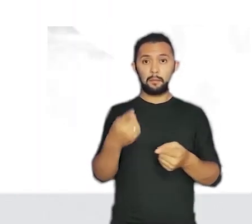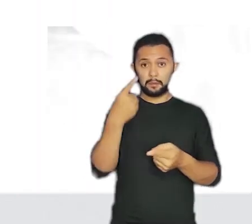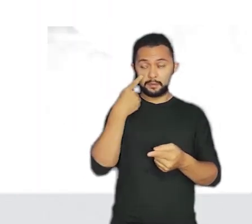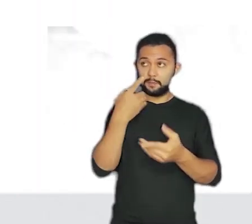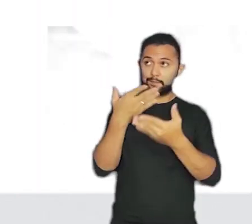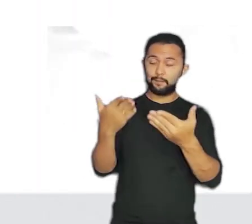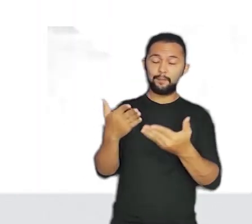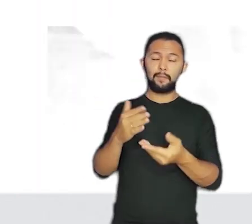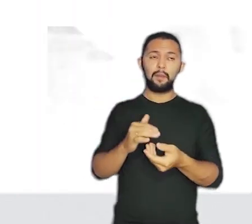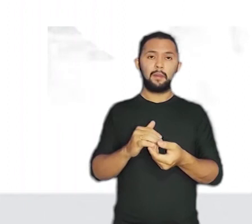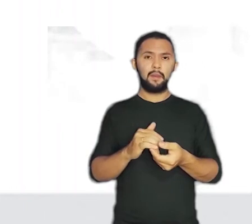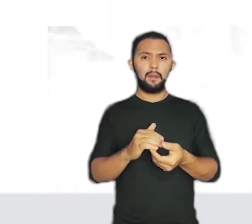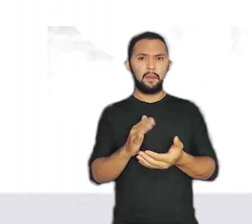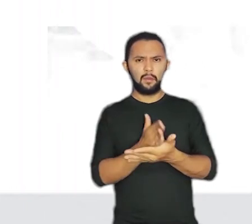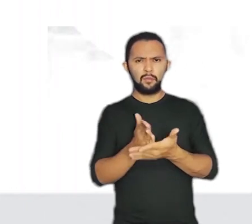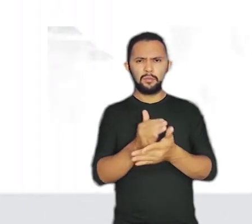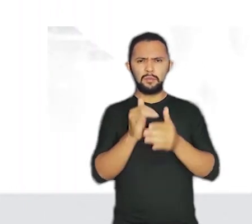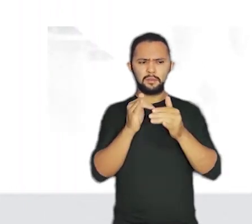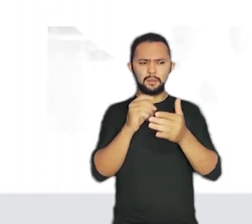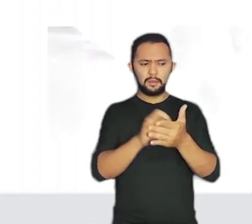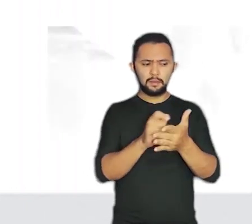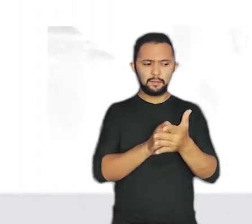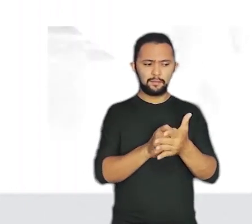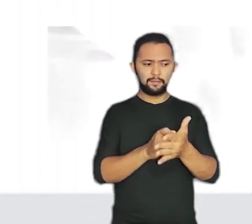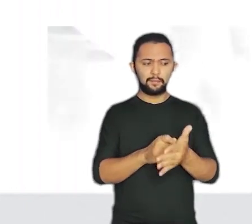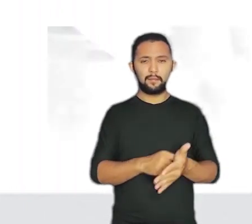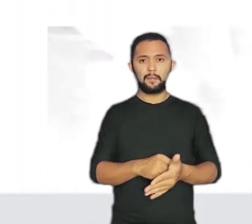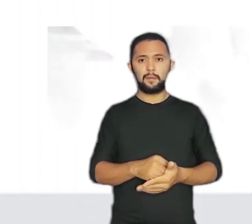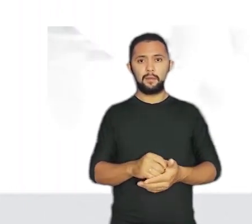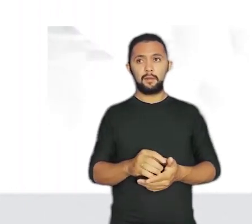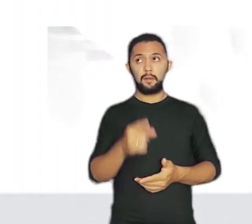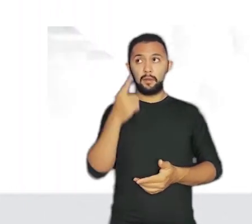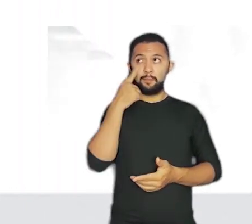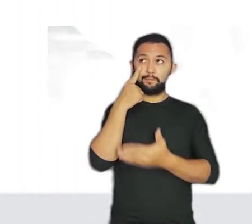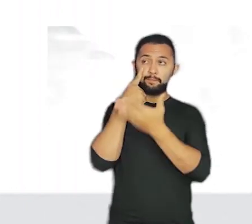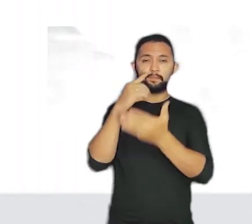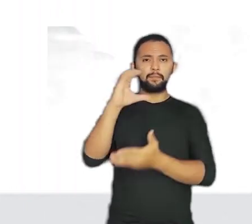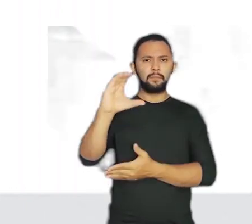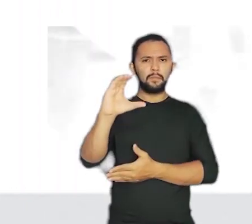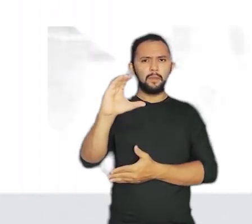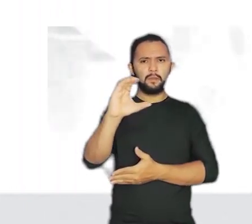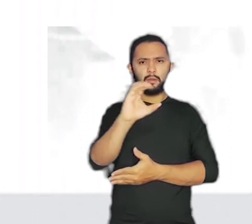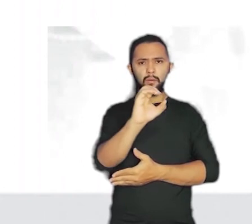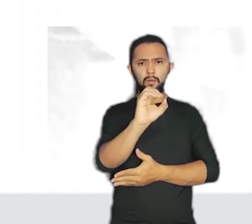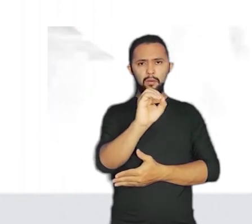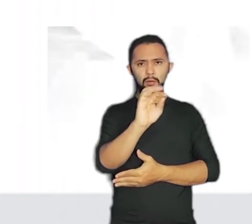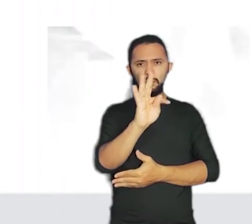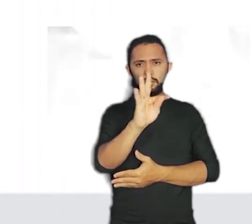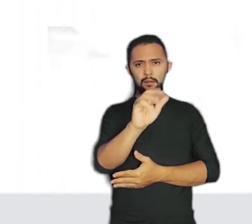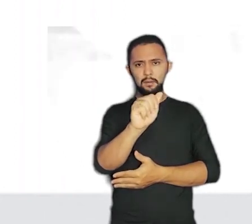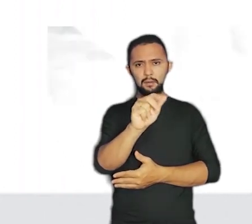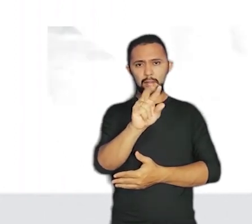cantor preferido, também é escritor. Então aqui na letra C eu tenho o Otávio destacado, na letra D eu tenho o meu